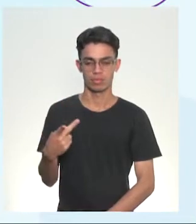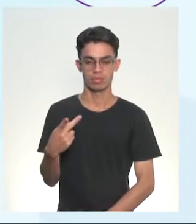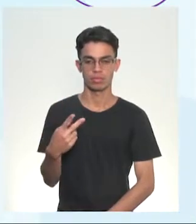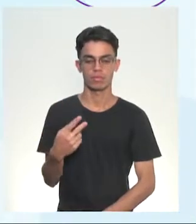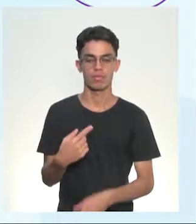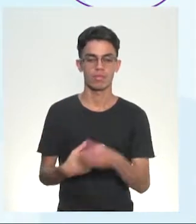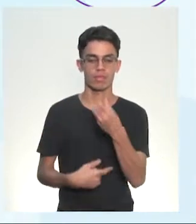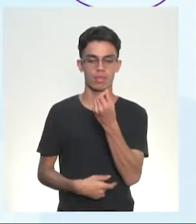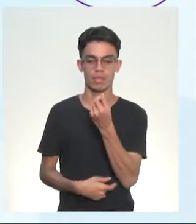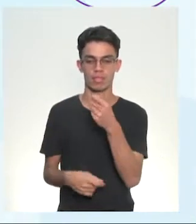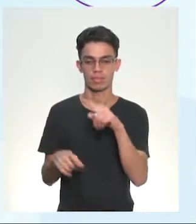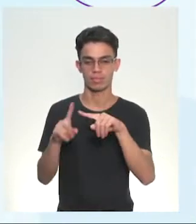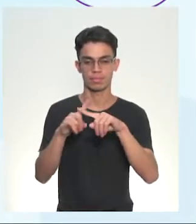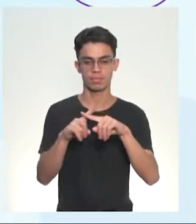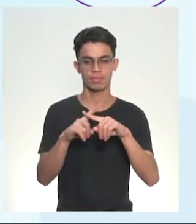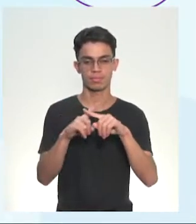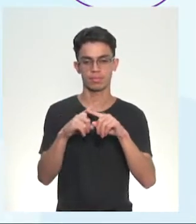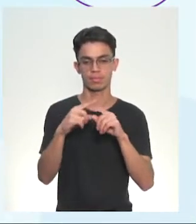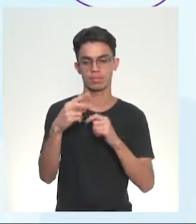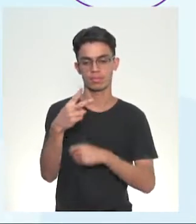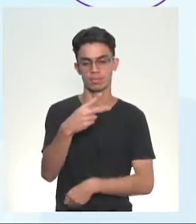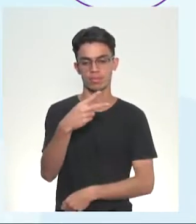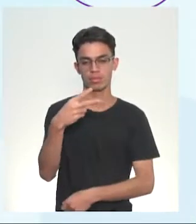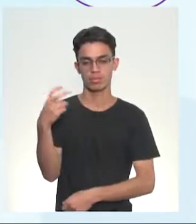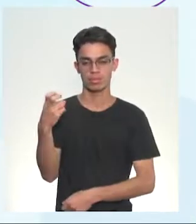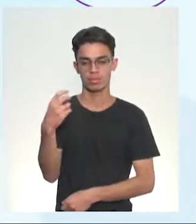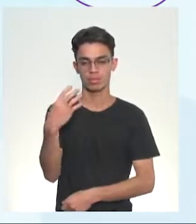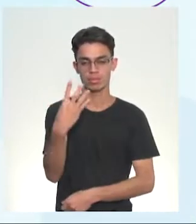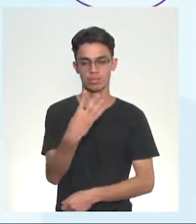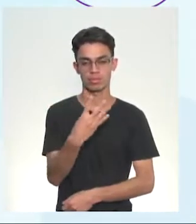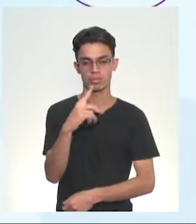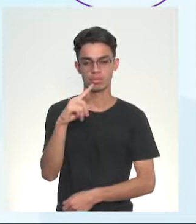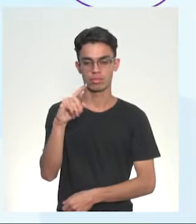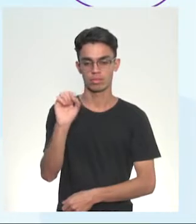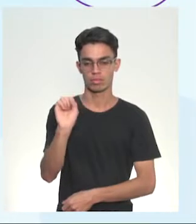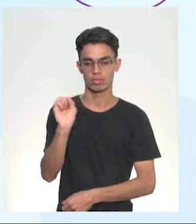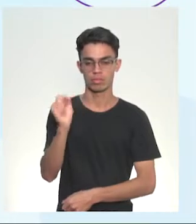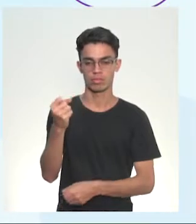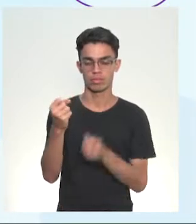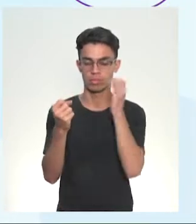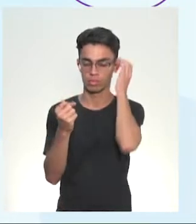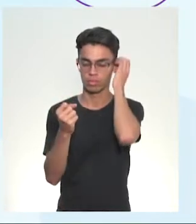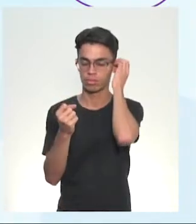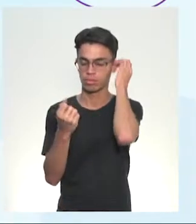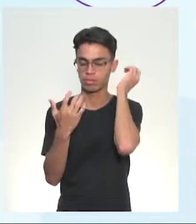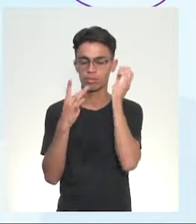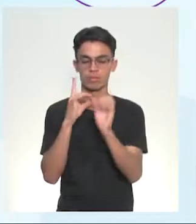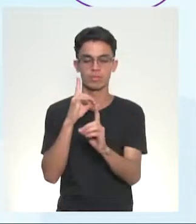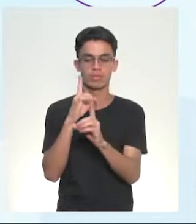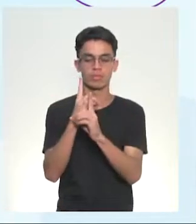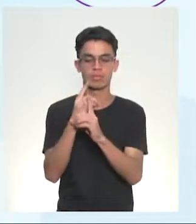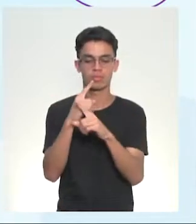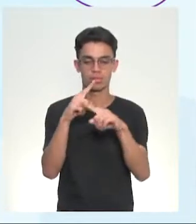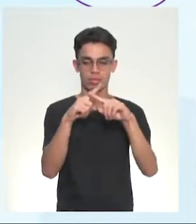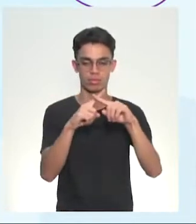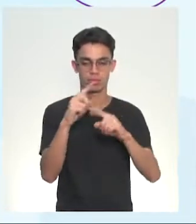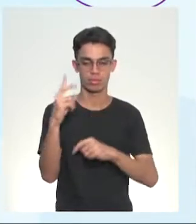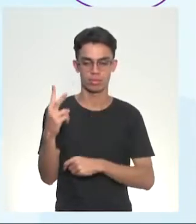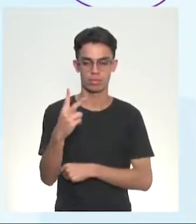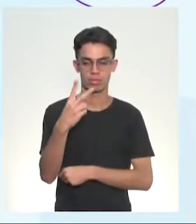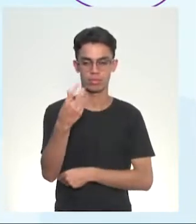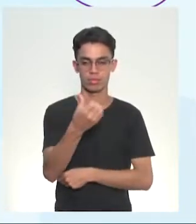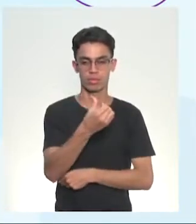eu vou ter 6 vezes x é igual a 48. Quero encontrar o x. Pego o 6